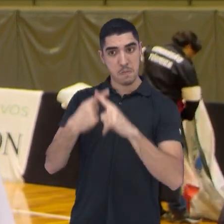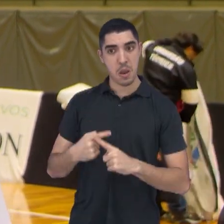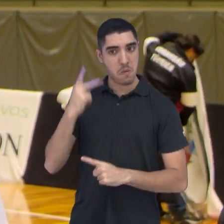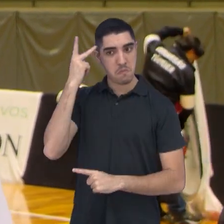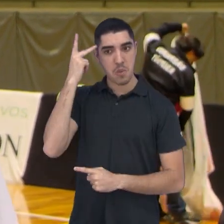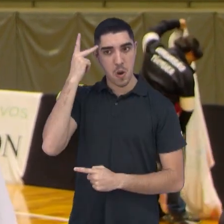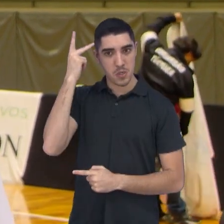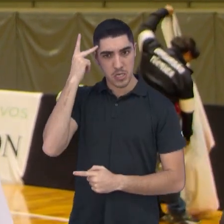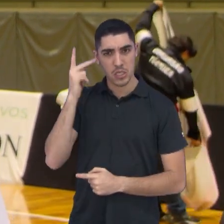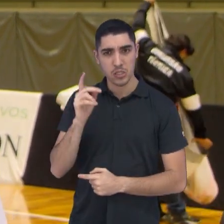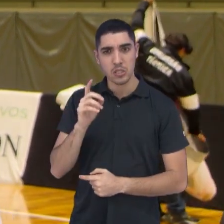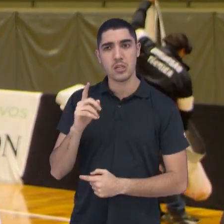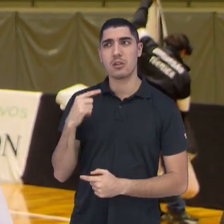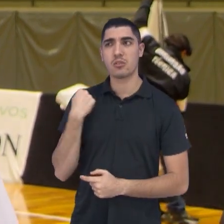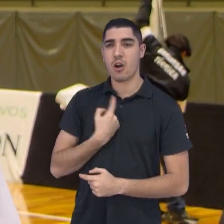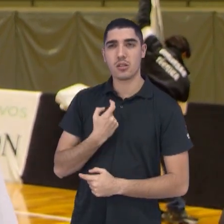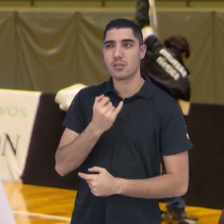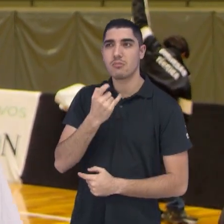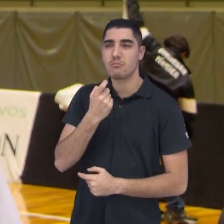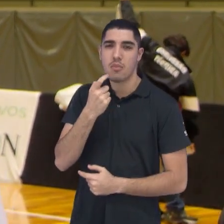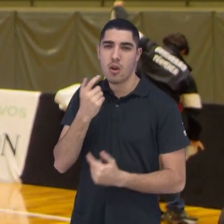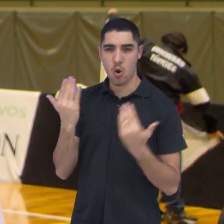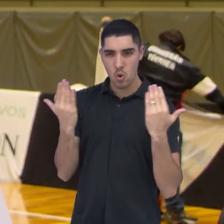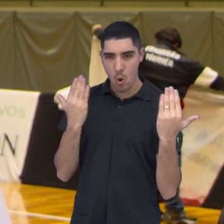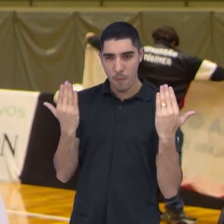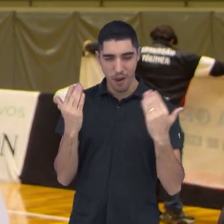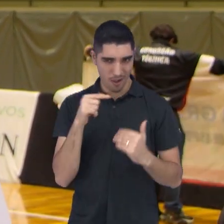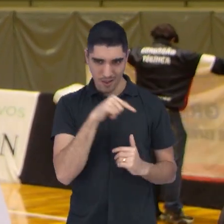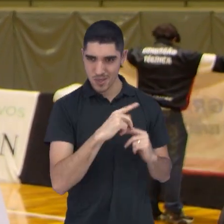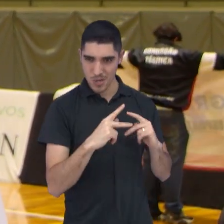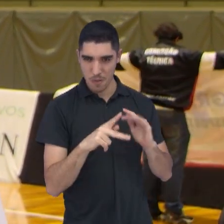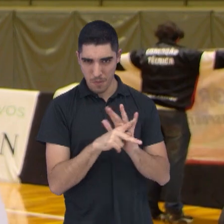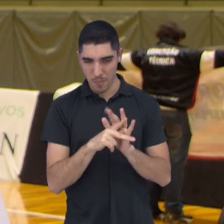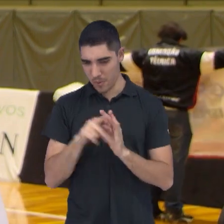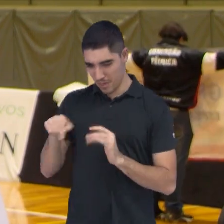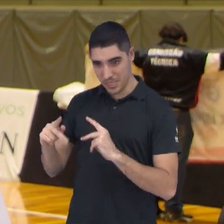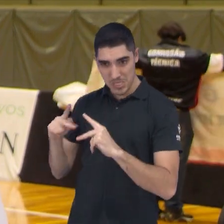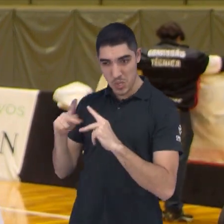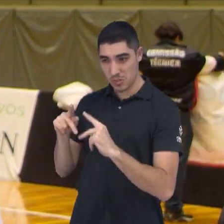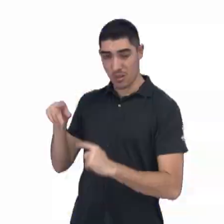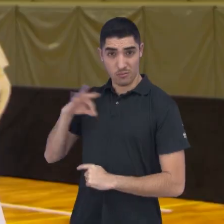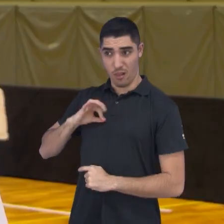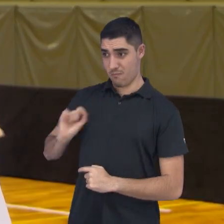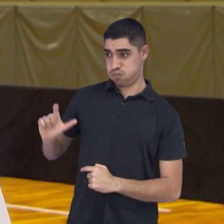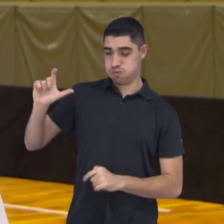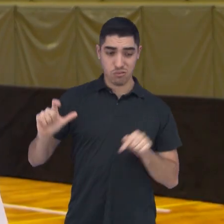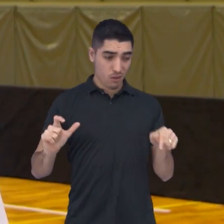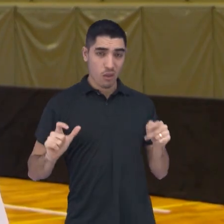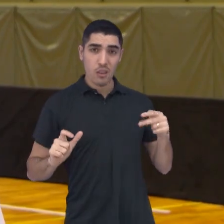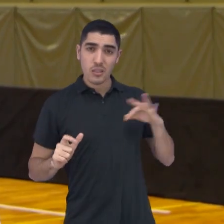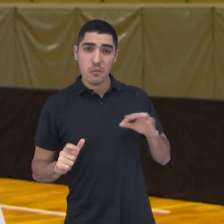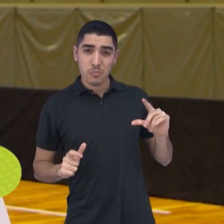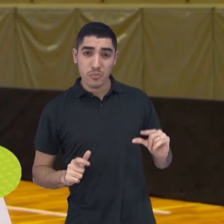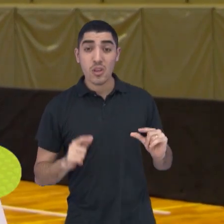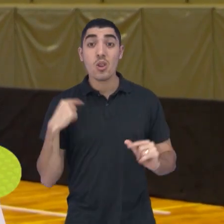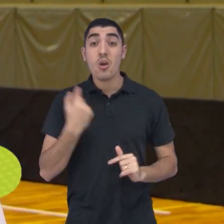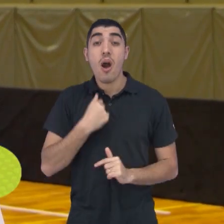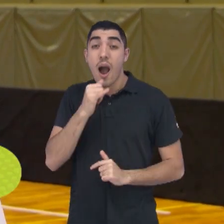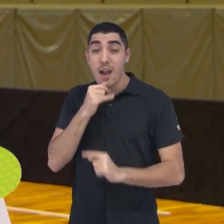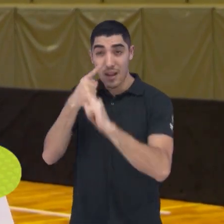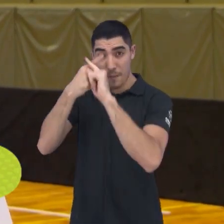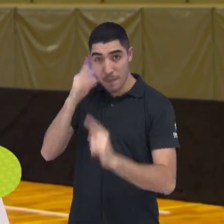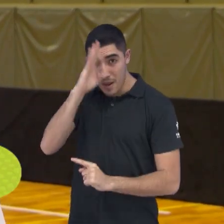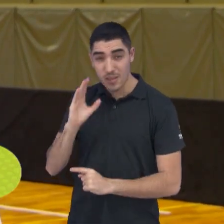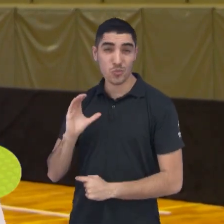nosso orçamento acho que dá um mês de salário dos jogadores que estão do outro lado. Então, assim, é uma equipe que está começando agora. Nós estamos na Série C ainda da Superliga,